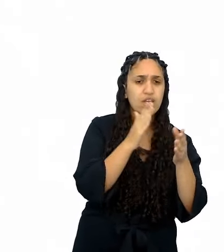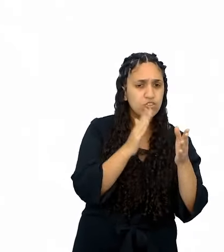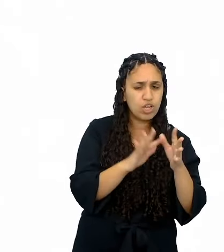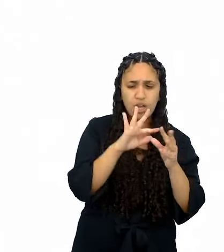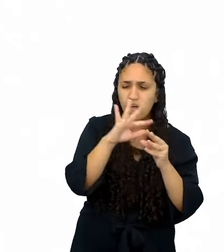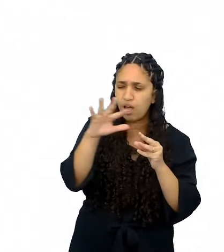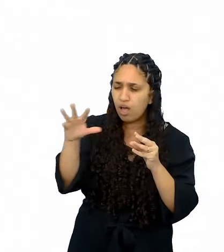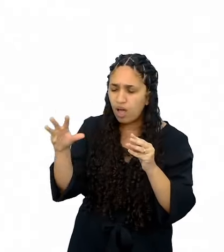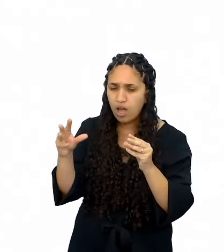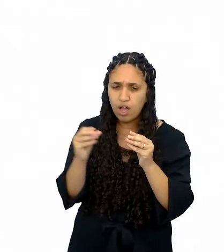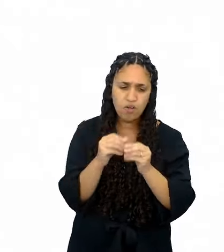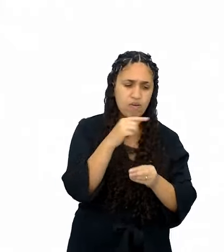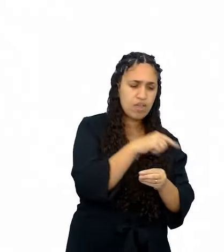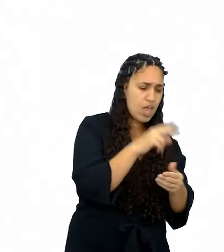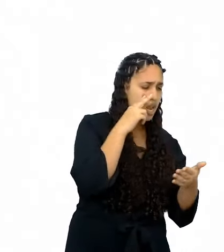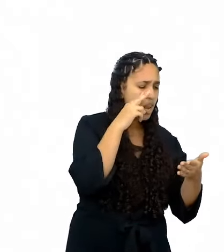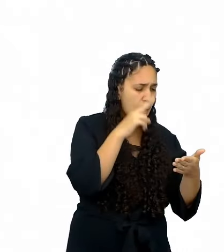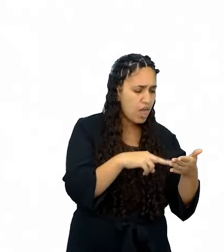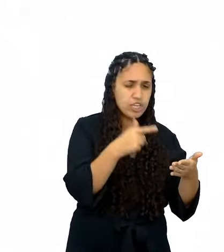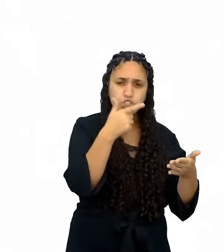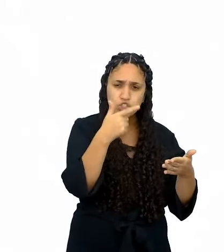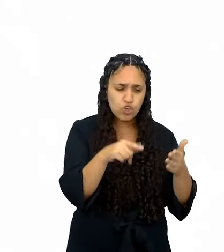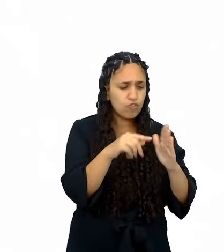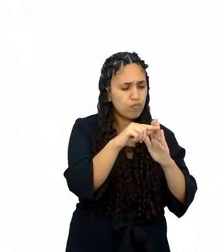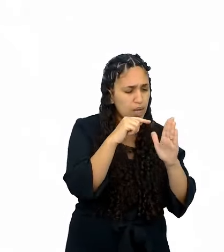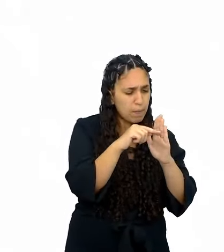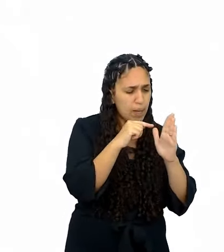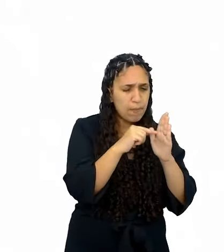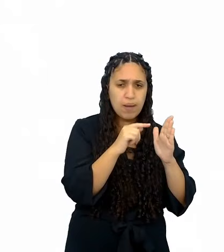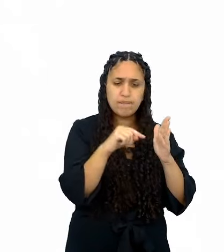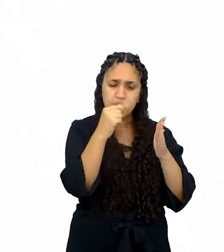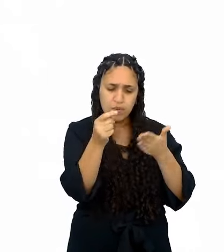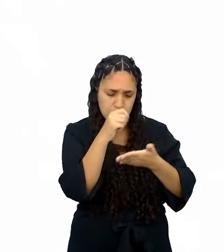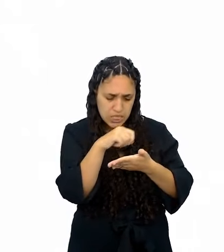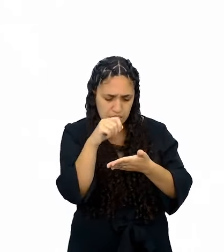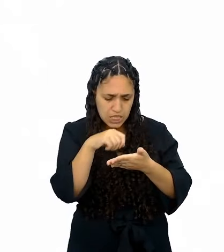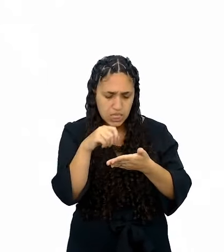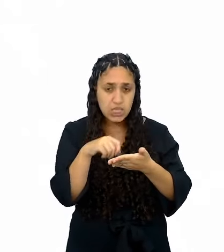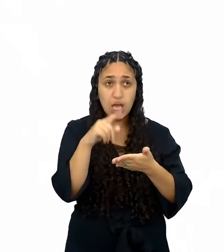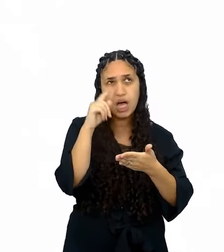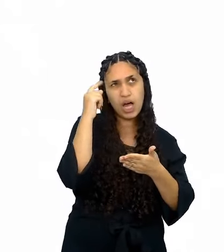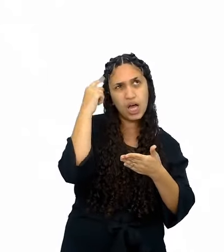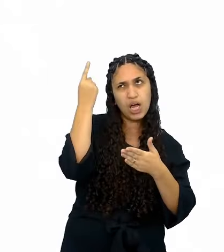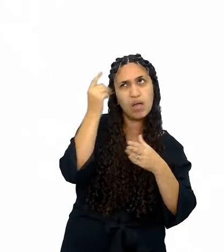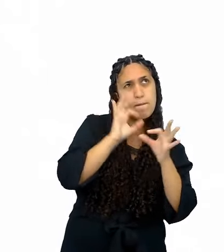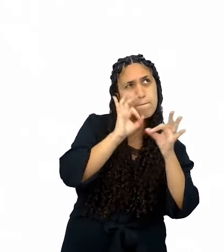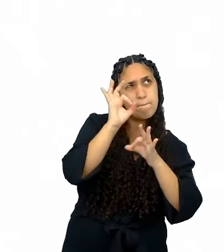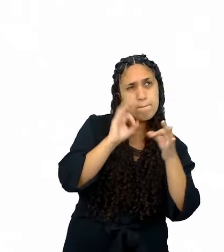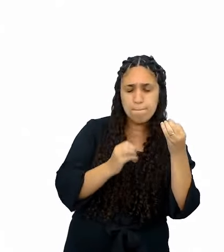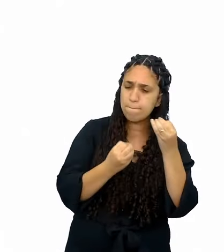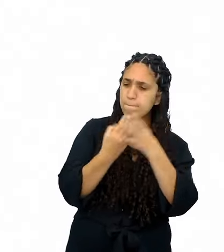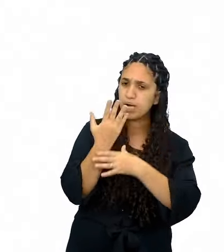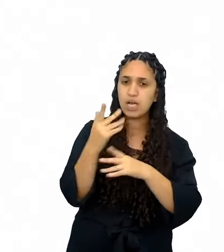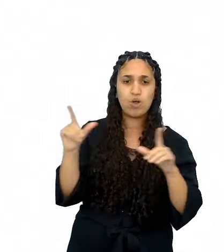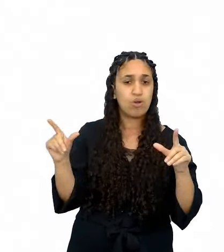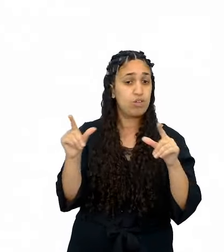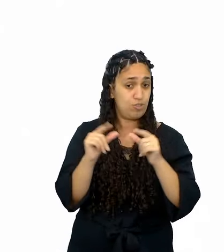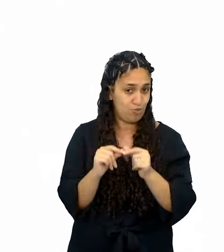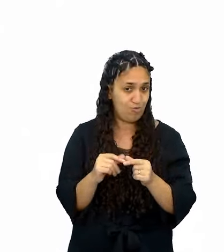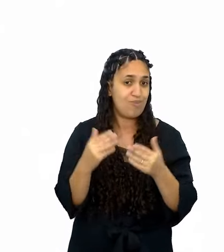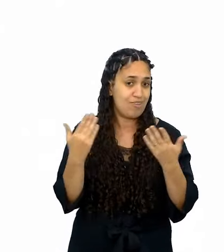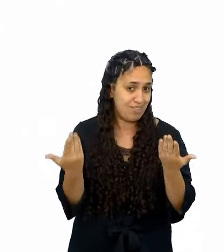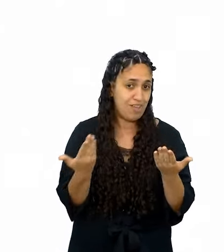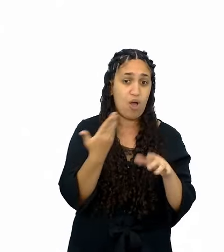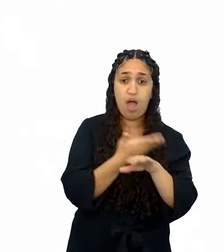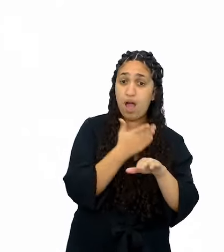e produzir o resumo, ou seja, as práticas de leitura sustentando a prática de escrita. Nessas aulas 13 e 4,